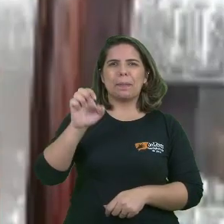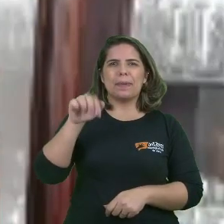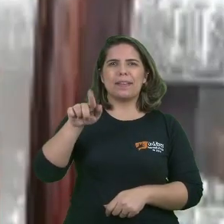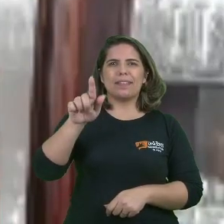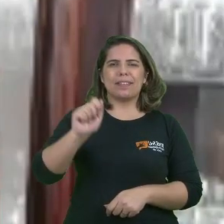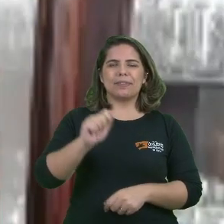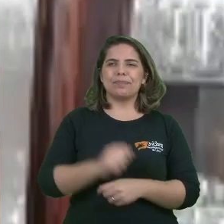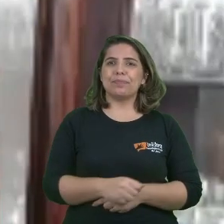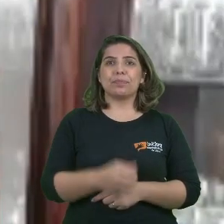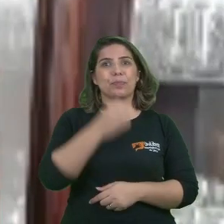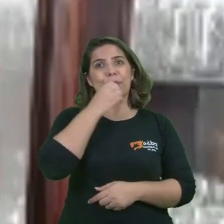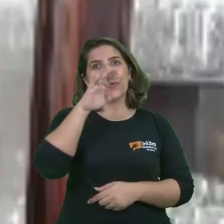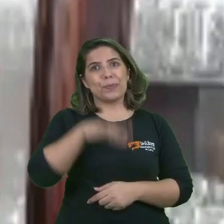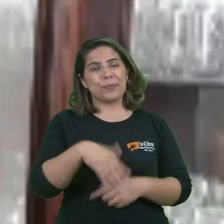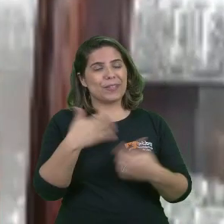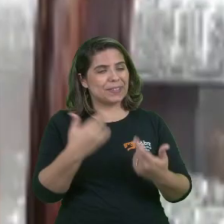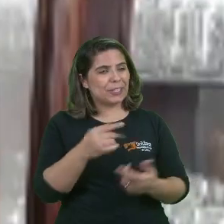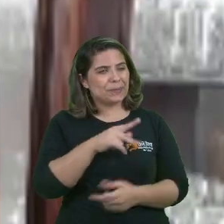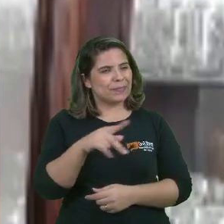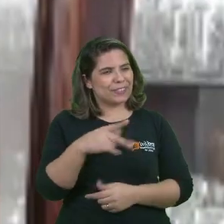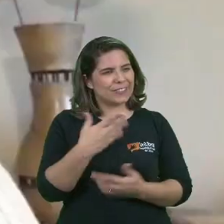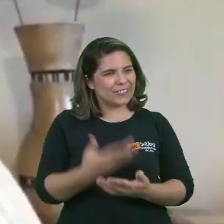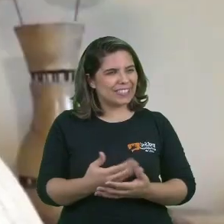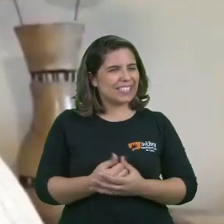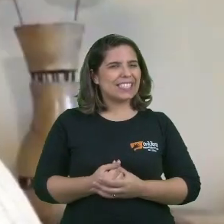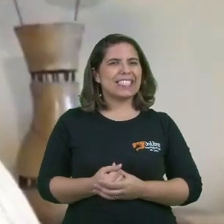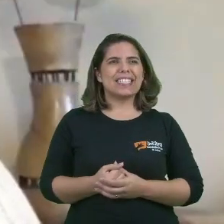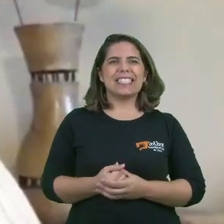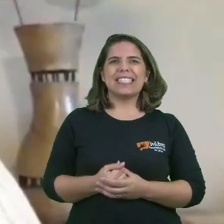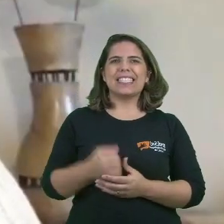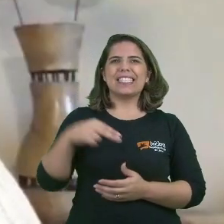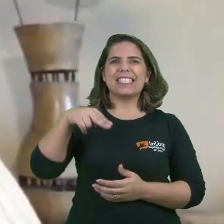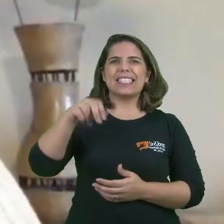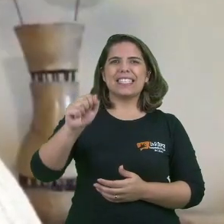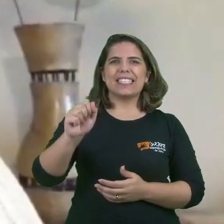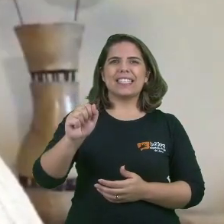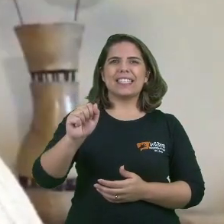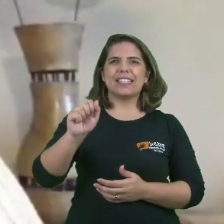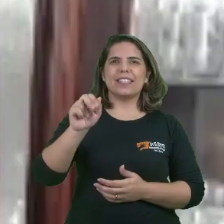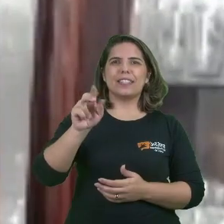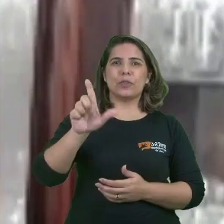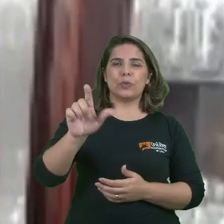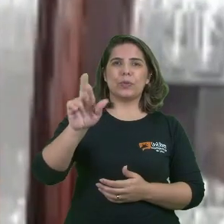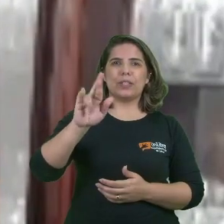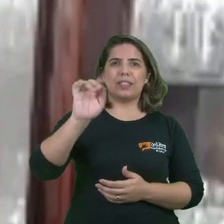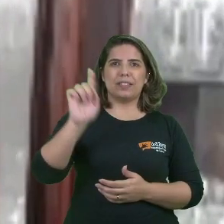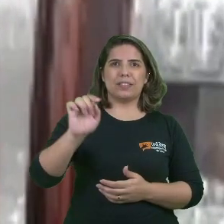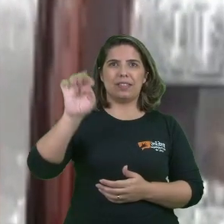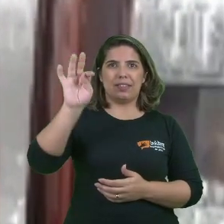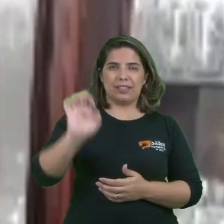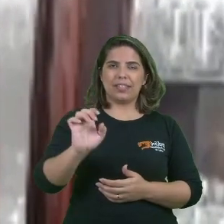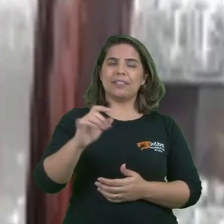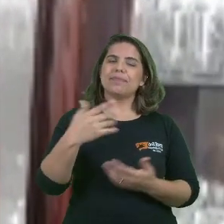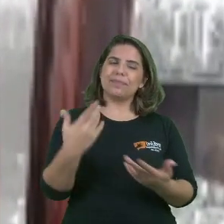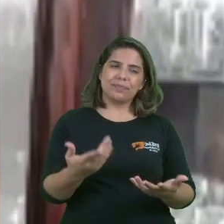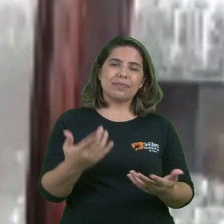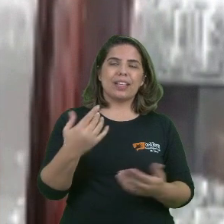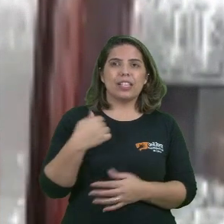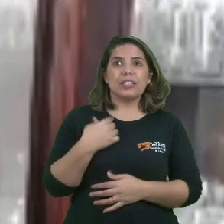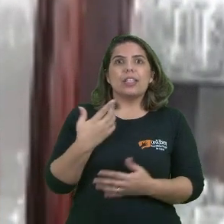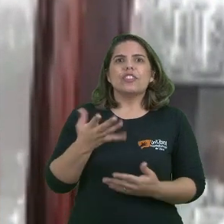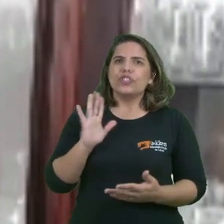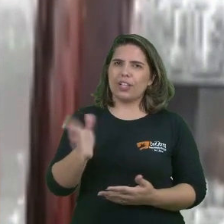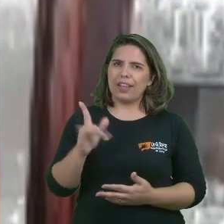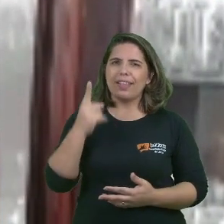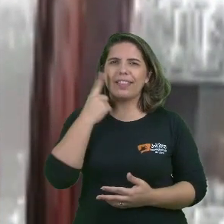e Boa Tarde Professora Lisete minha querida amiga antes de tudo com certeza mas